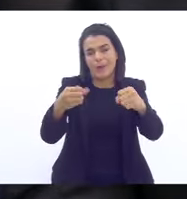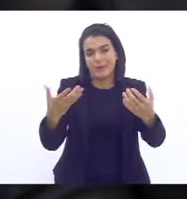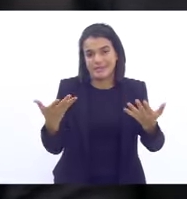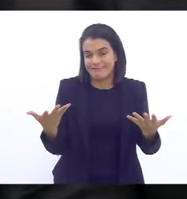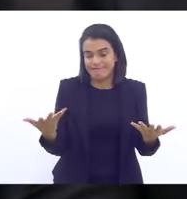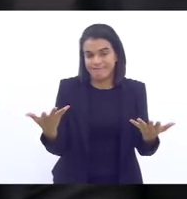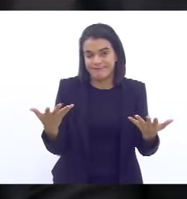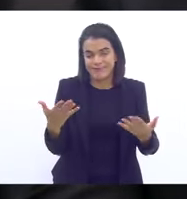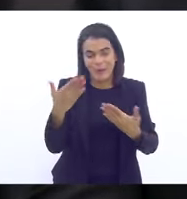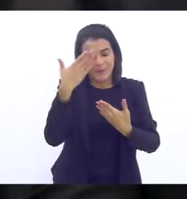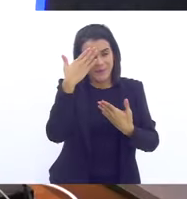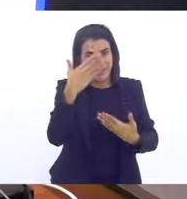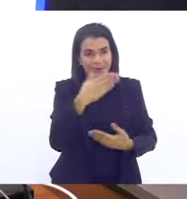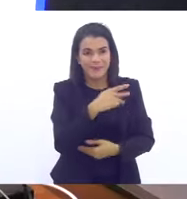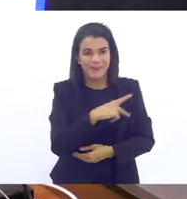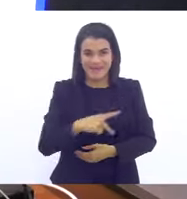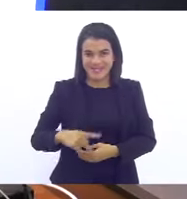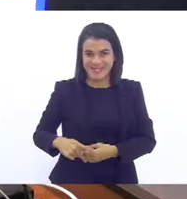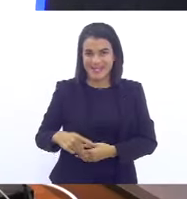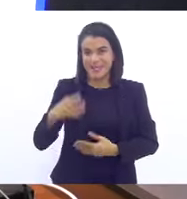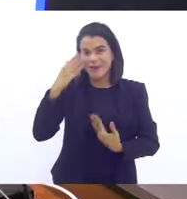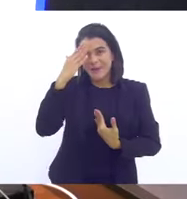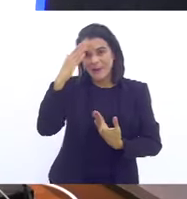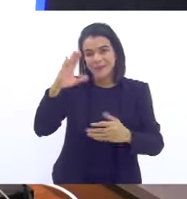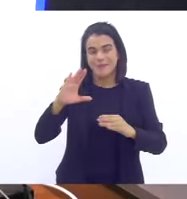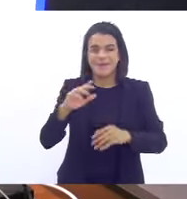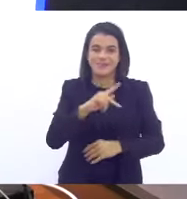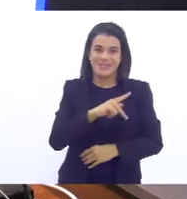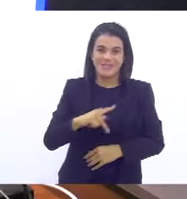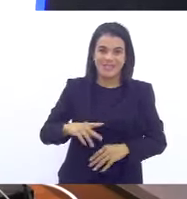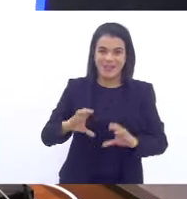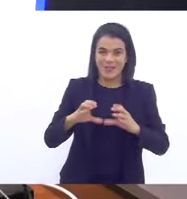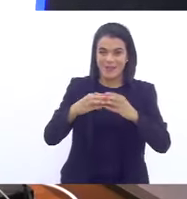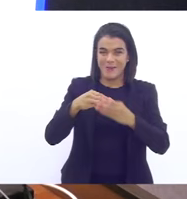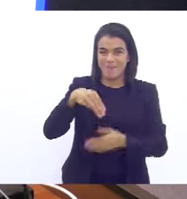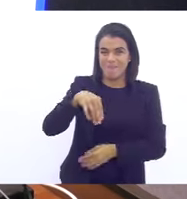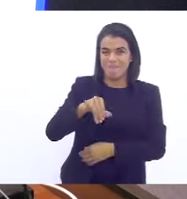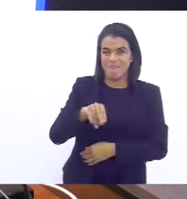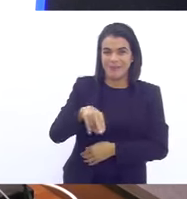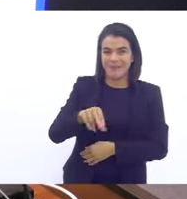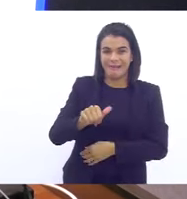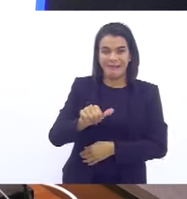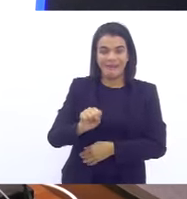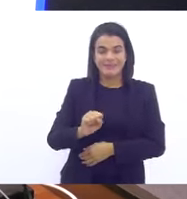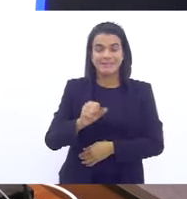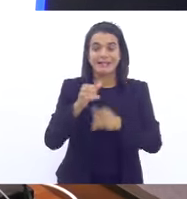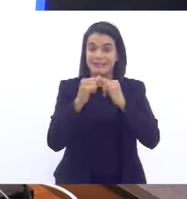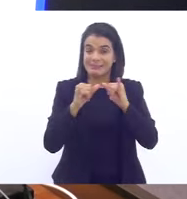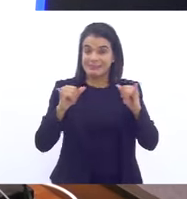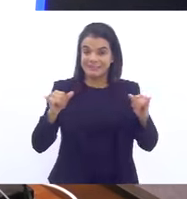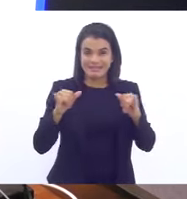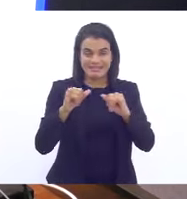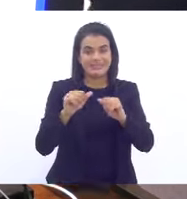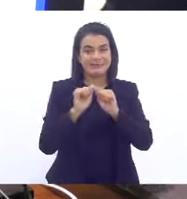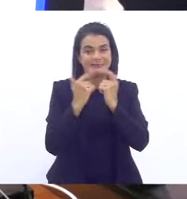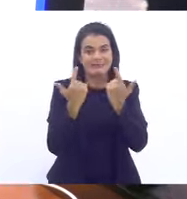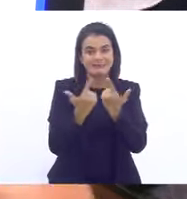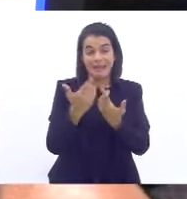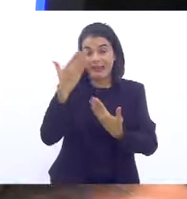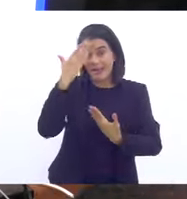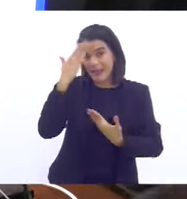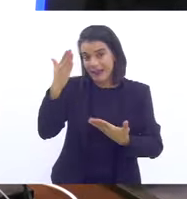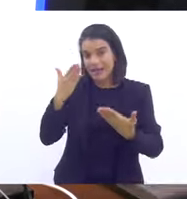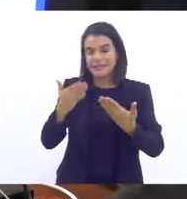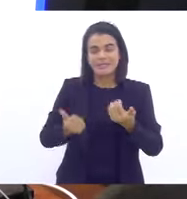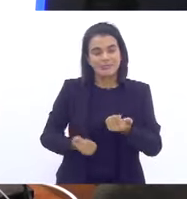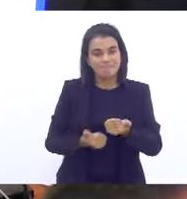Obrigado, presidente. Obrigado, presidente da Comissão de Minas e Energia da Assembleia. Agradecer mais uma vez a Vossa Excelência pela